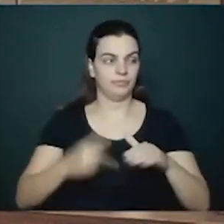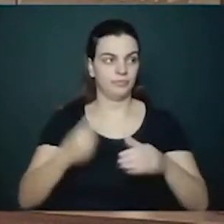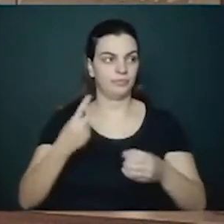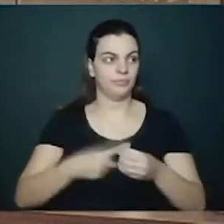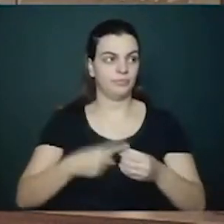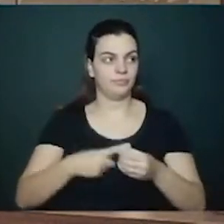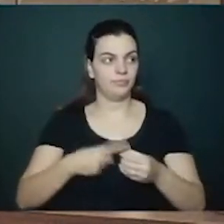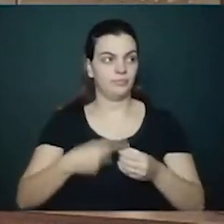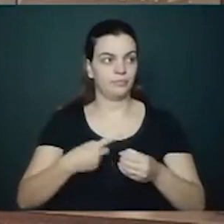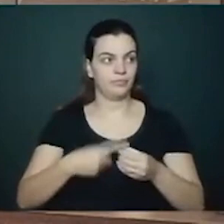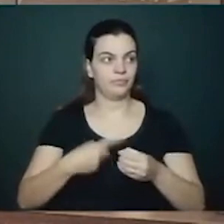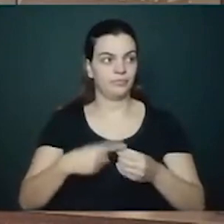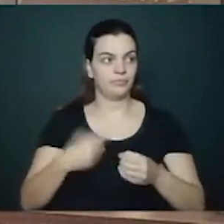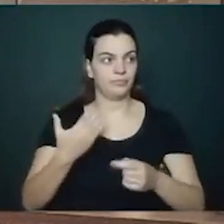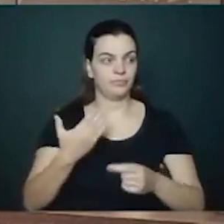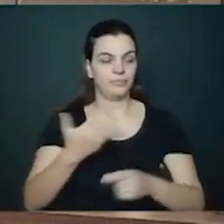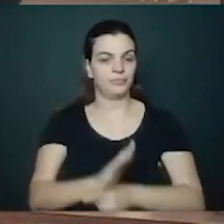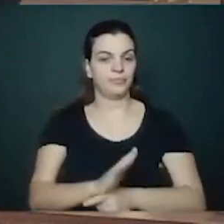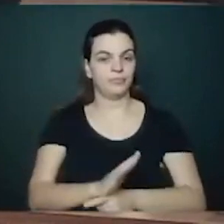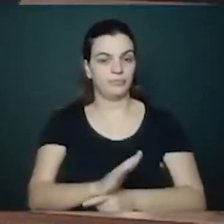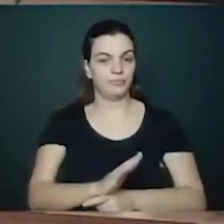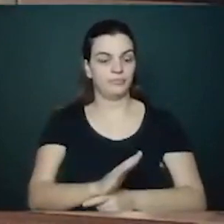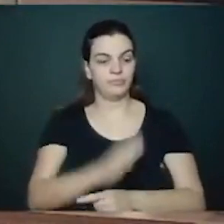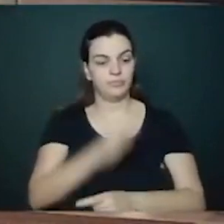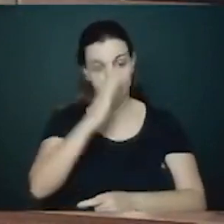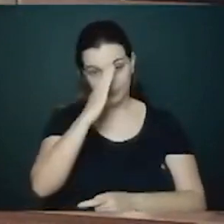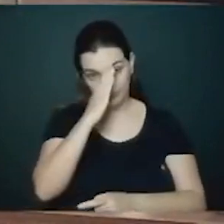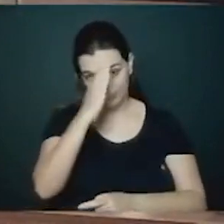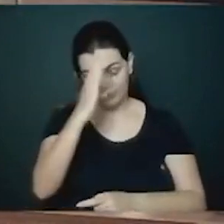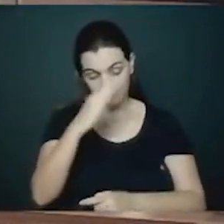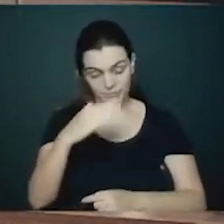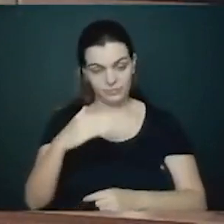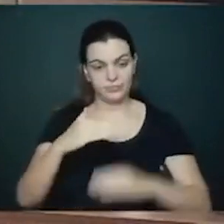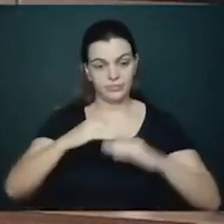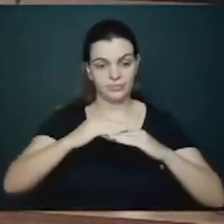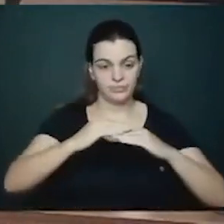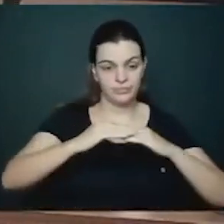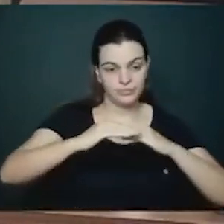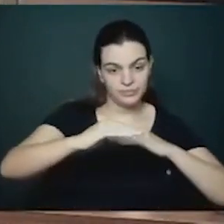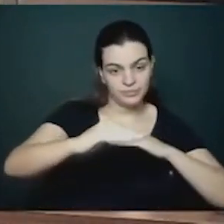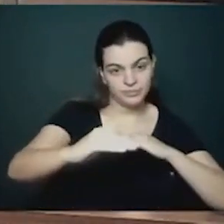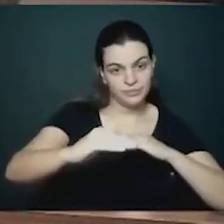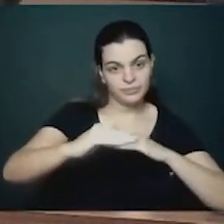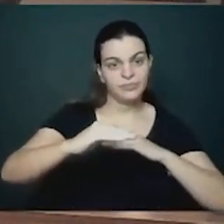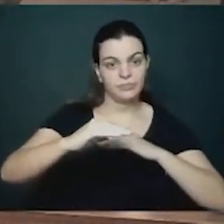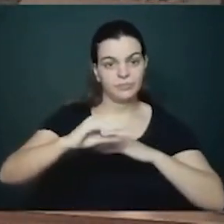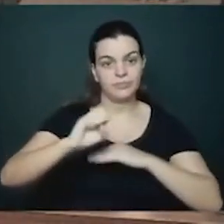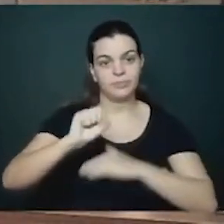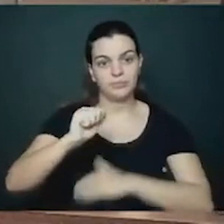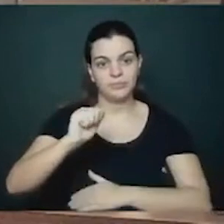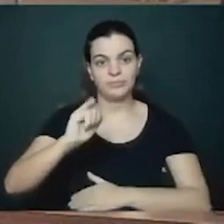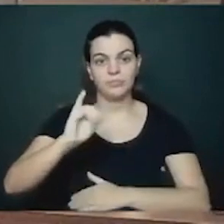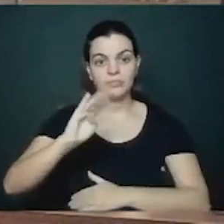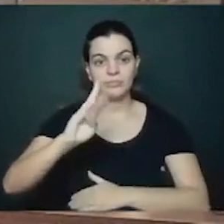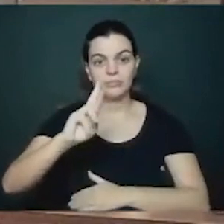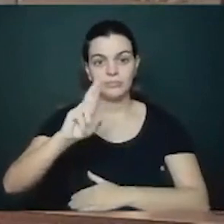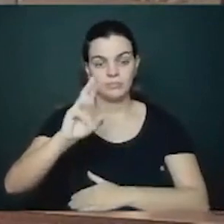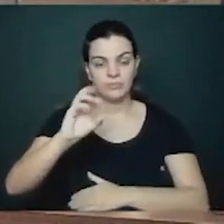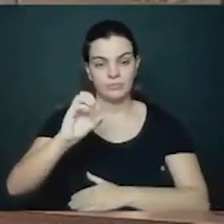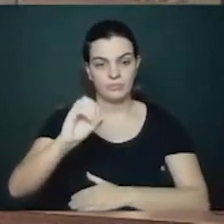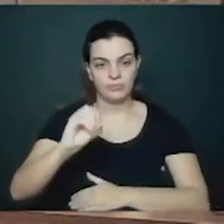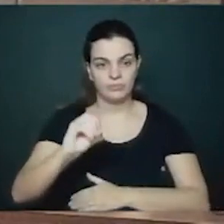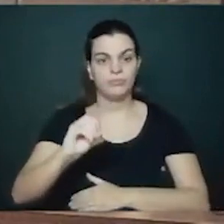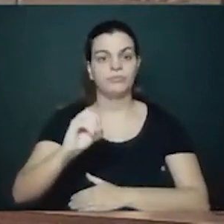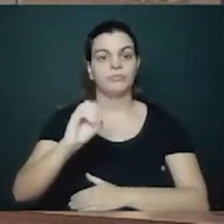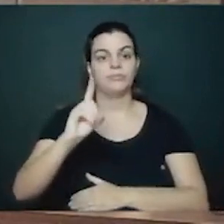no Saibro, né? Esse importante mecanismo, essa importante ferramenta que a cidade de Curitiba tem, que se